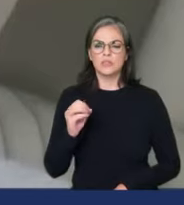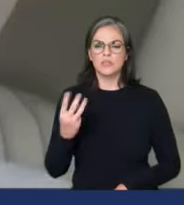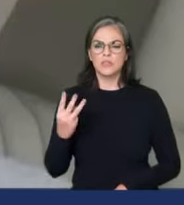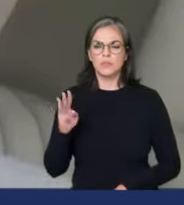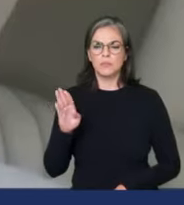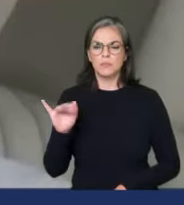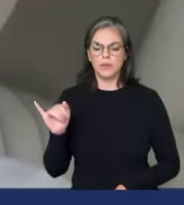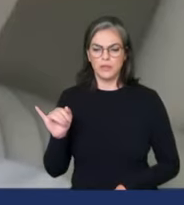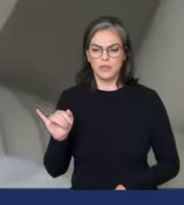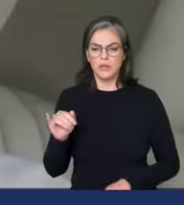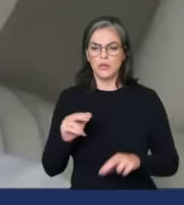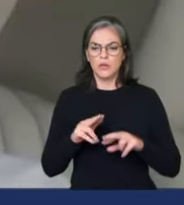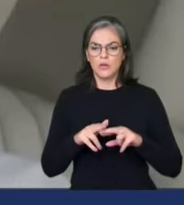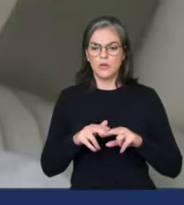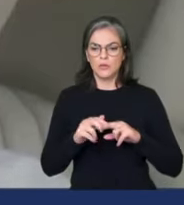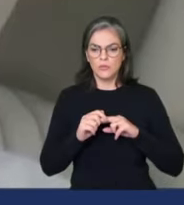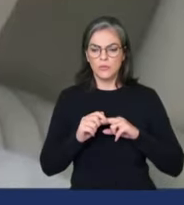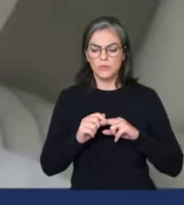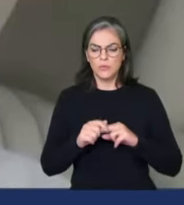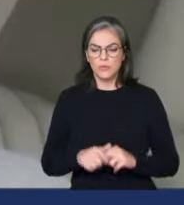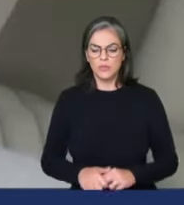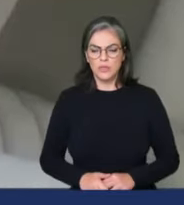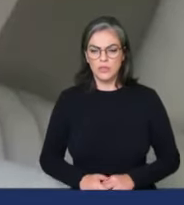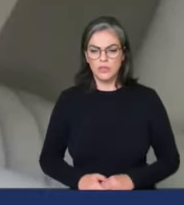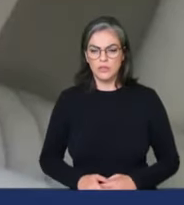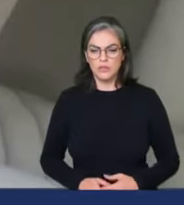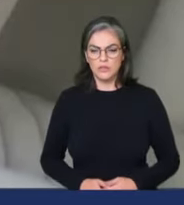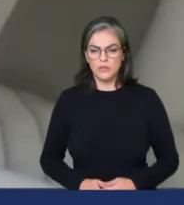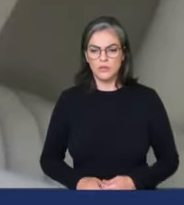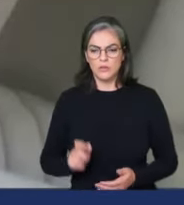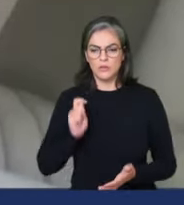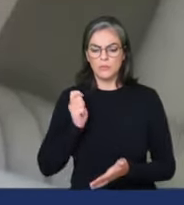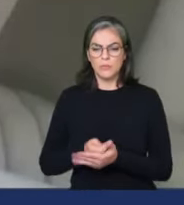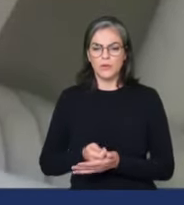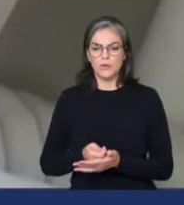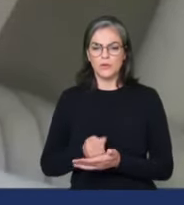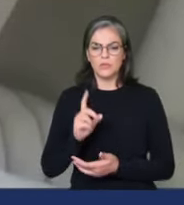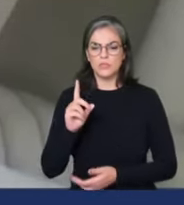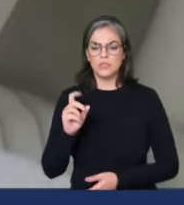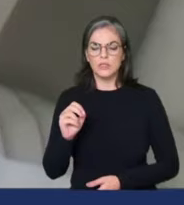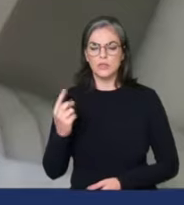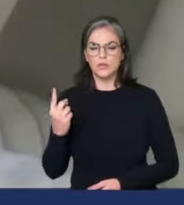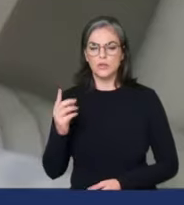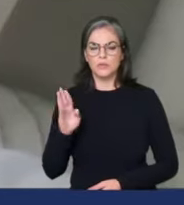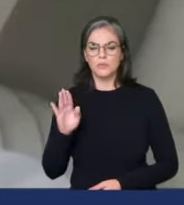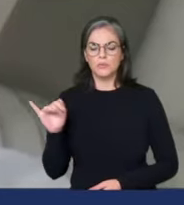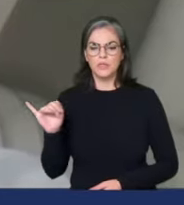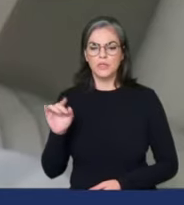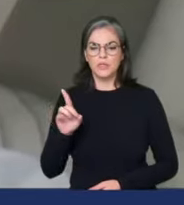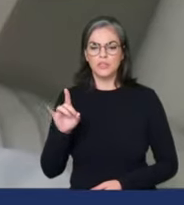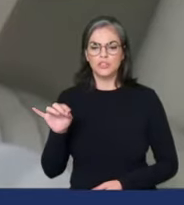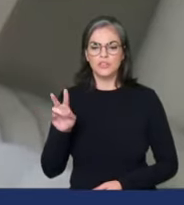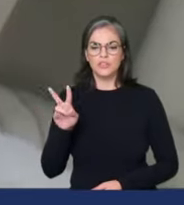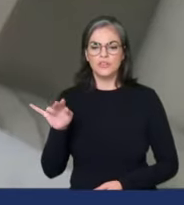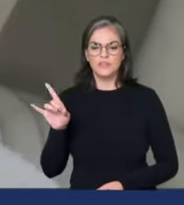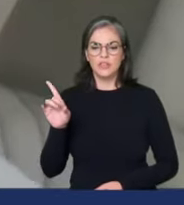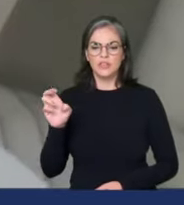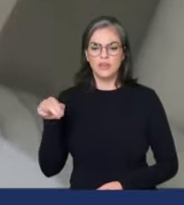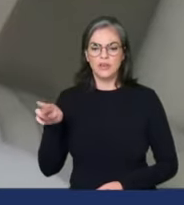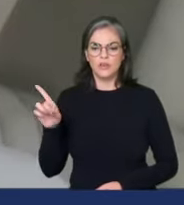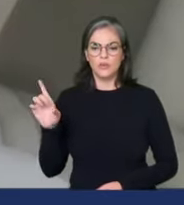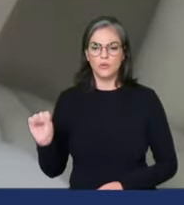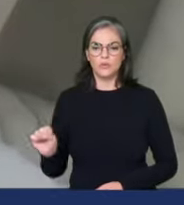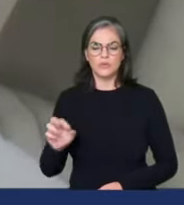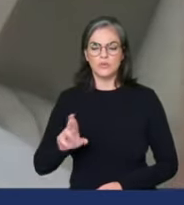Daí é que vem o pagamento de 101 bilhões de dividendos. Não é do lucro. Inclusive,